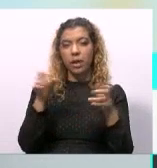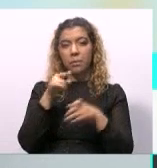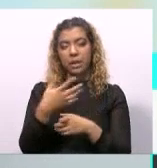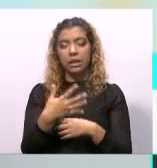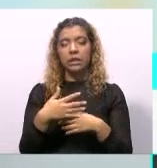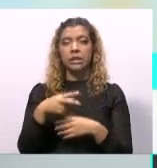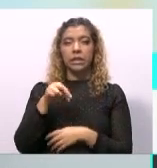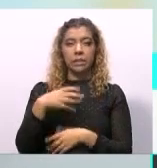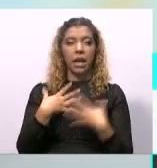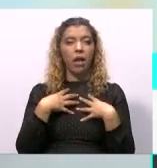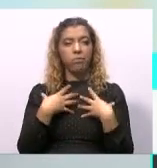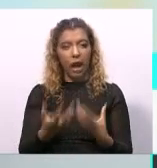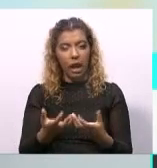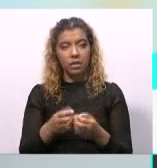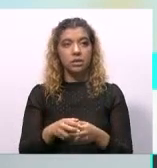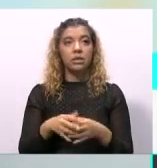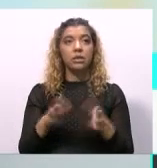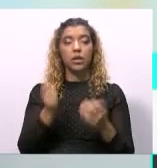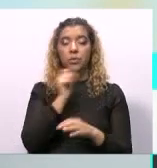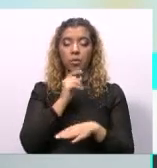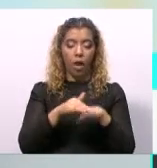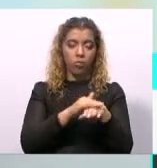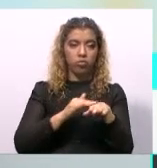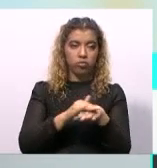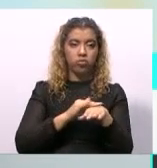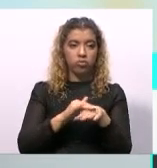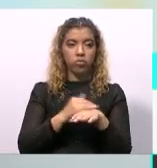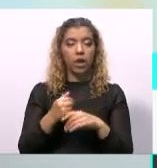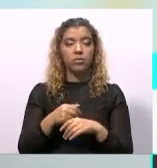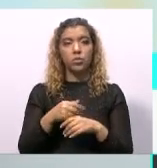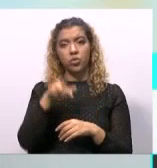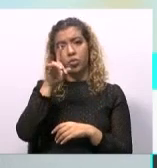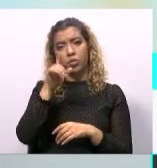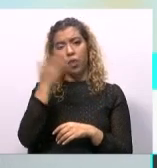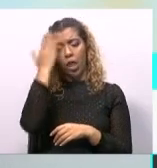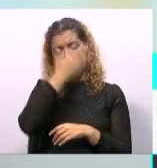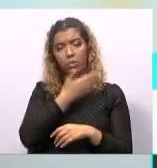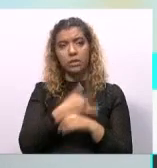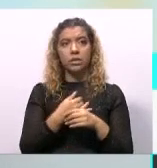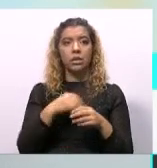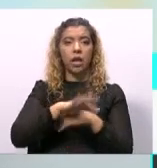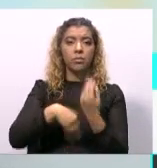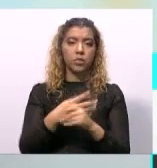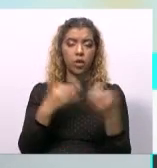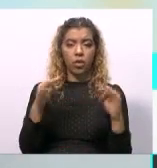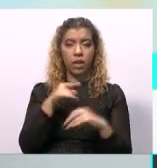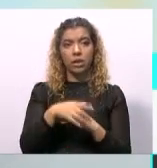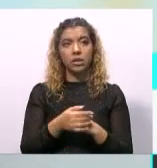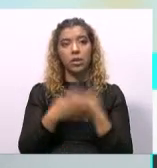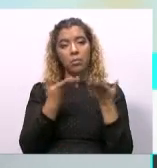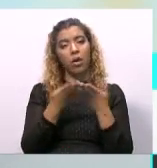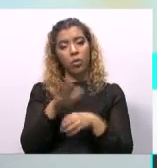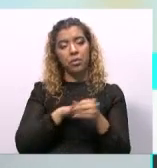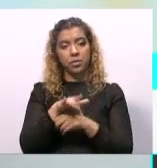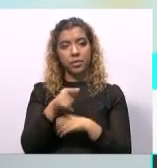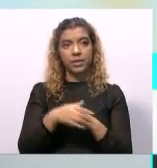pesadas e que sentem mais esta situação, então podem aplicar perfeitamente ao final do dia esta solução natural para ajudar na situação das pernas